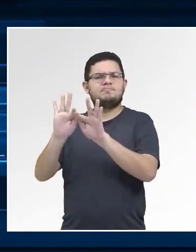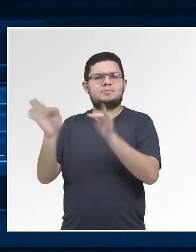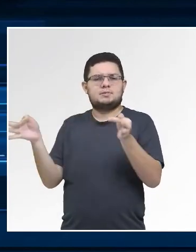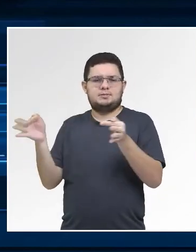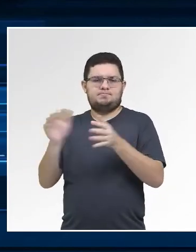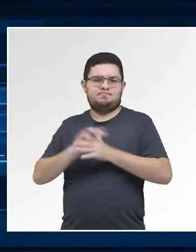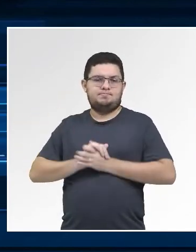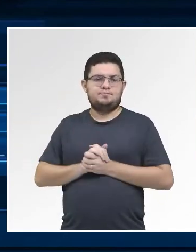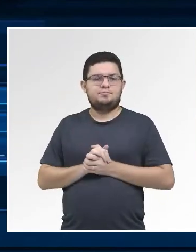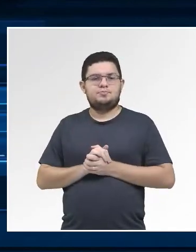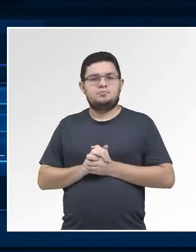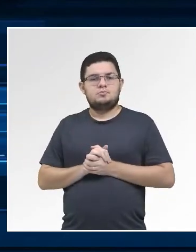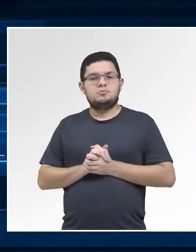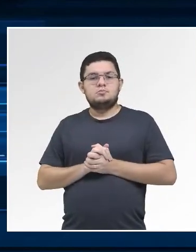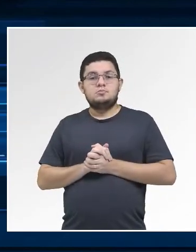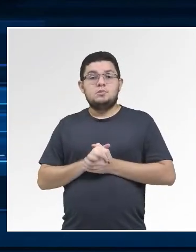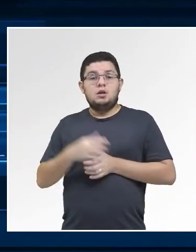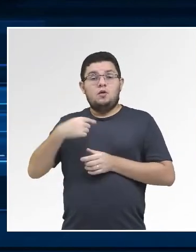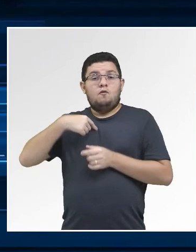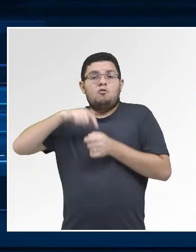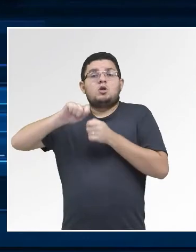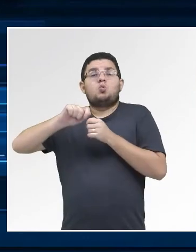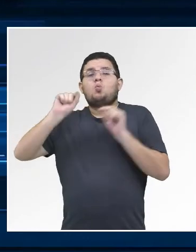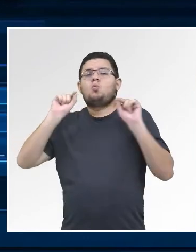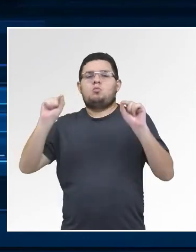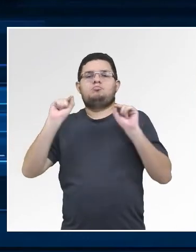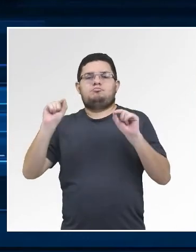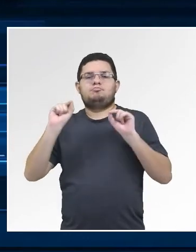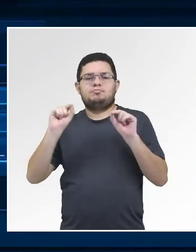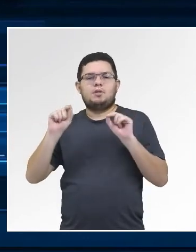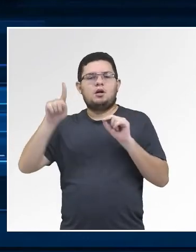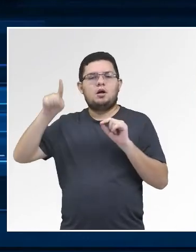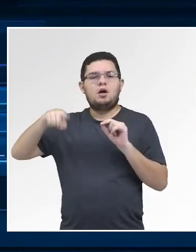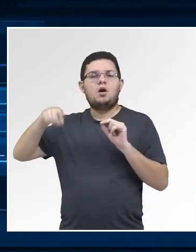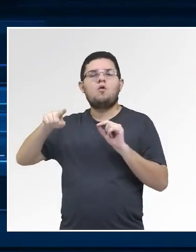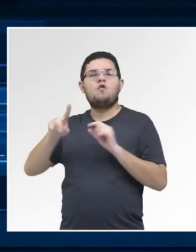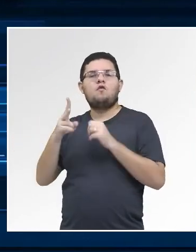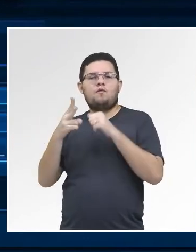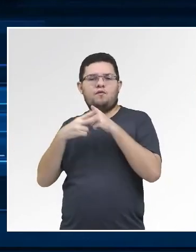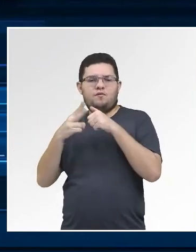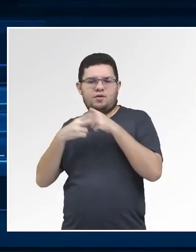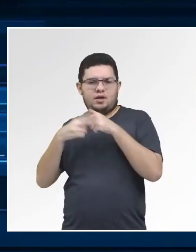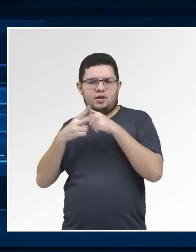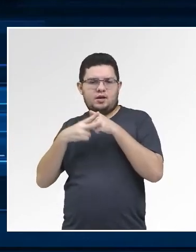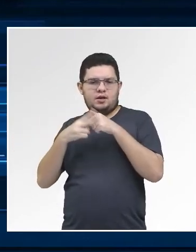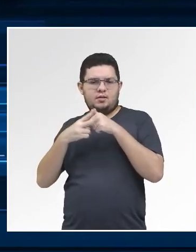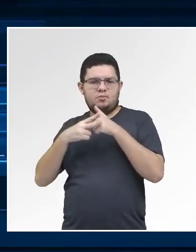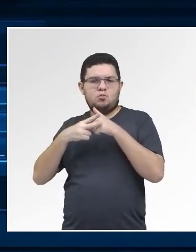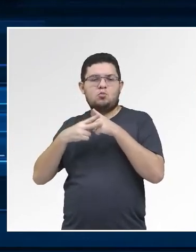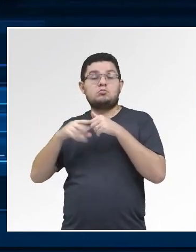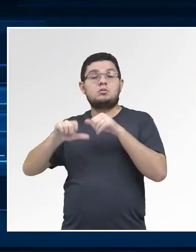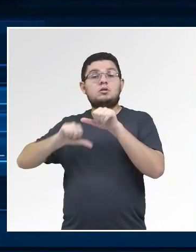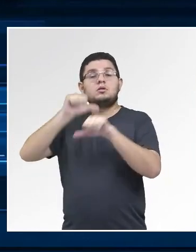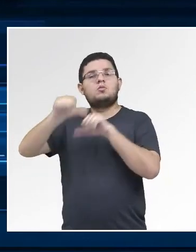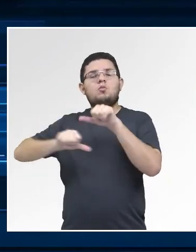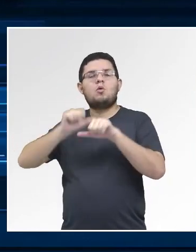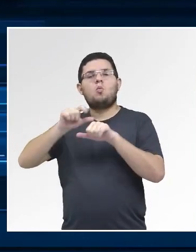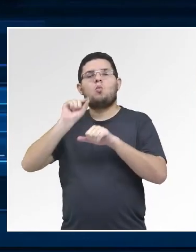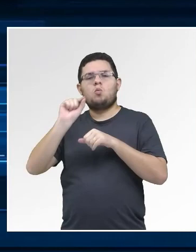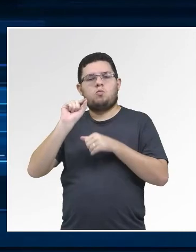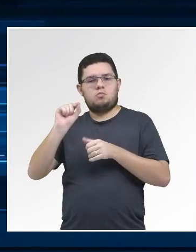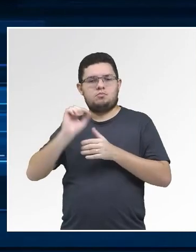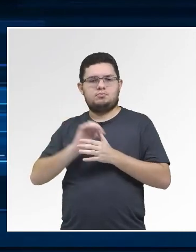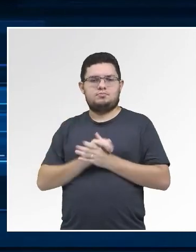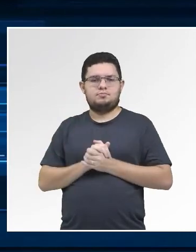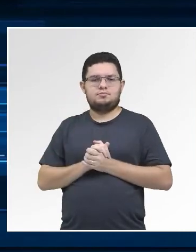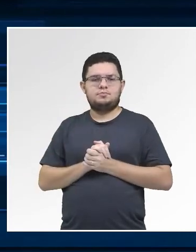vamos lá. O que eu preciso fazer, gente, é transformar o verbo argue e o verbo stand, ok? Nas